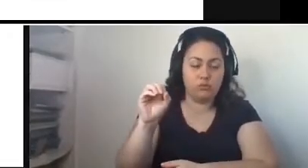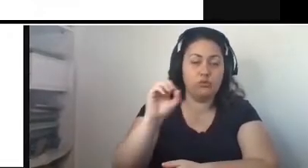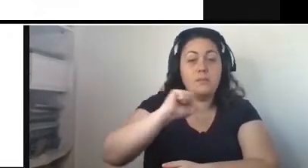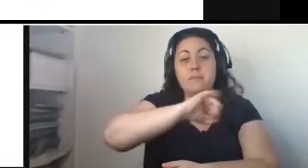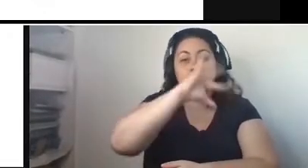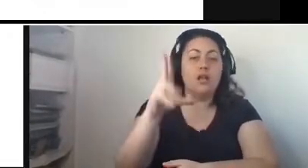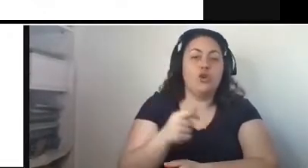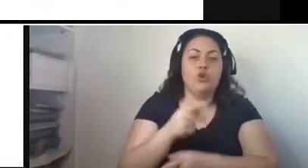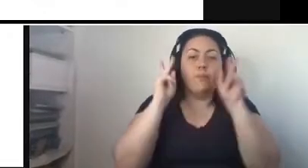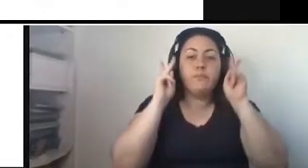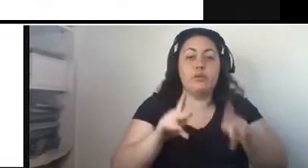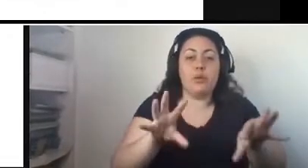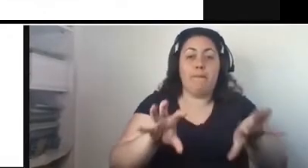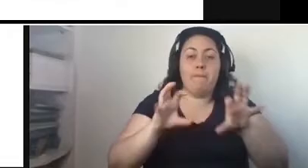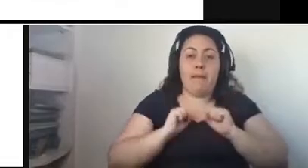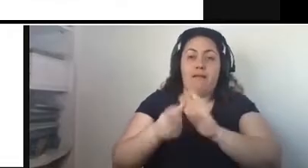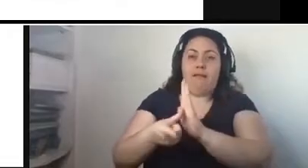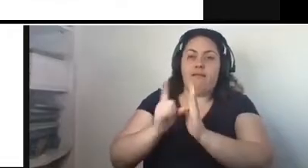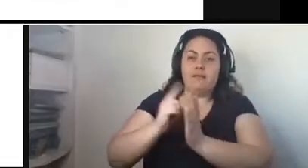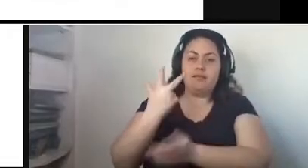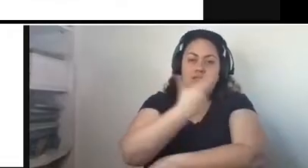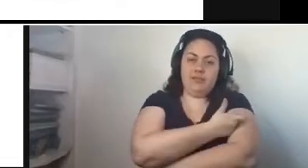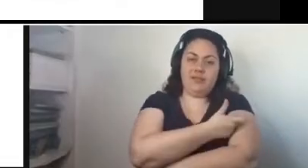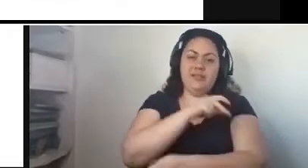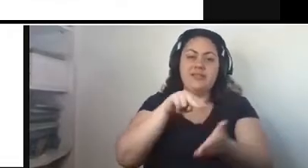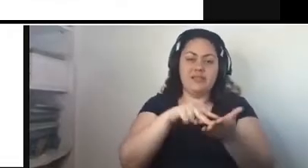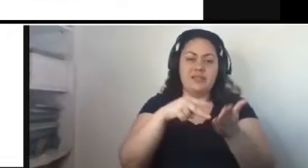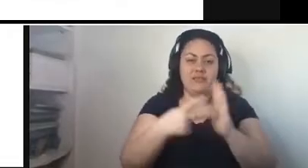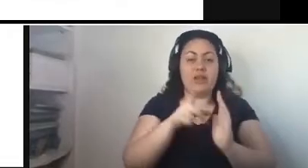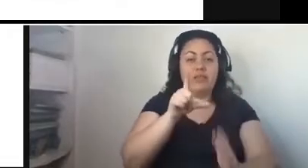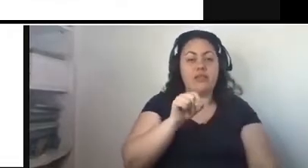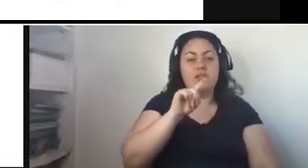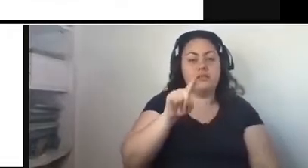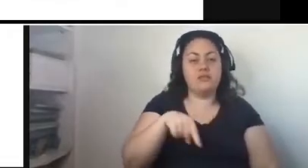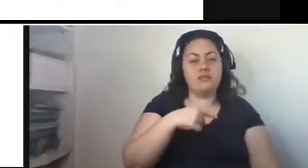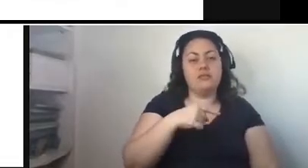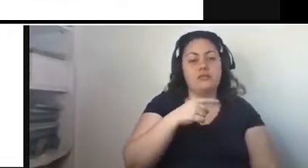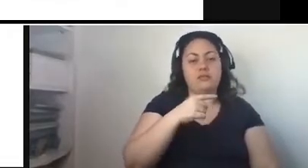incidência pré-vacina, que é 3,6% foi a nossa incidência.